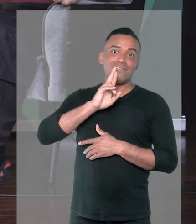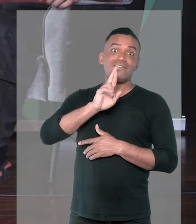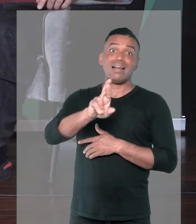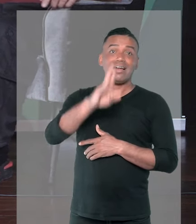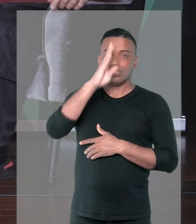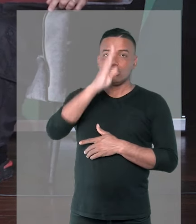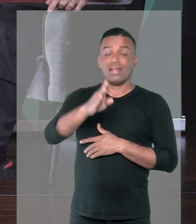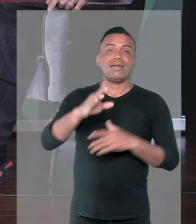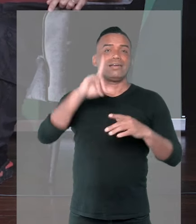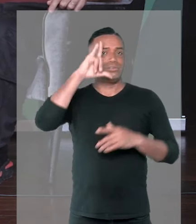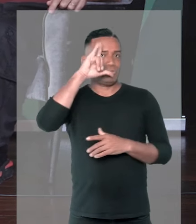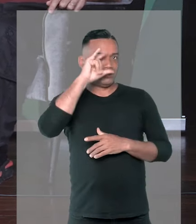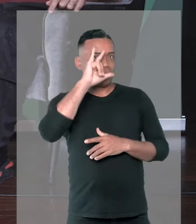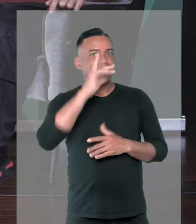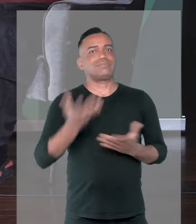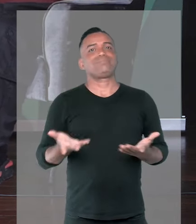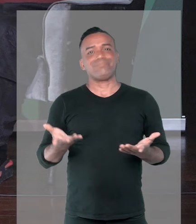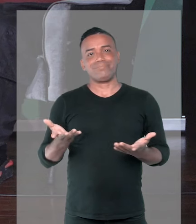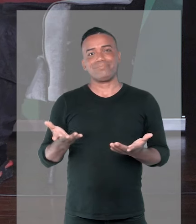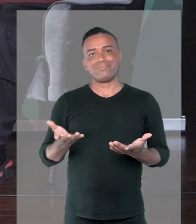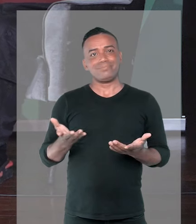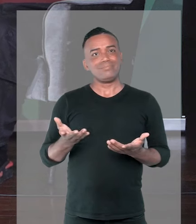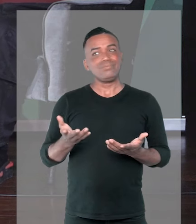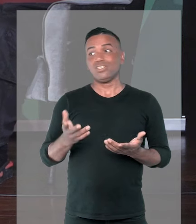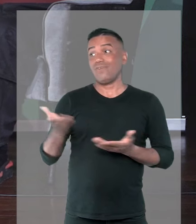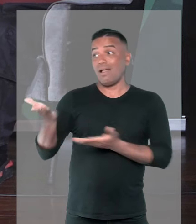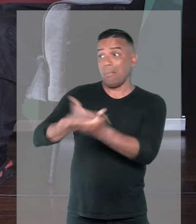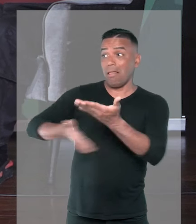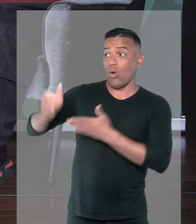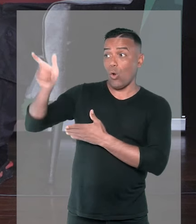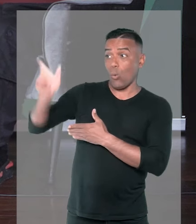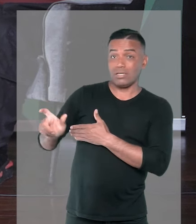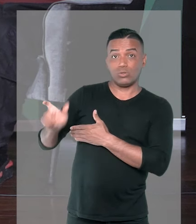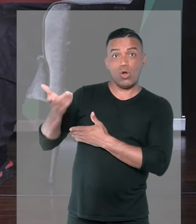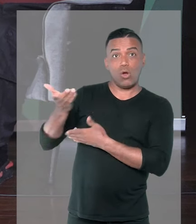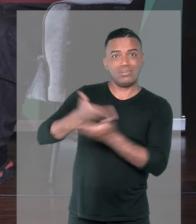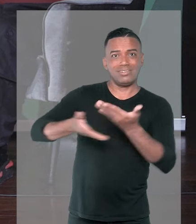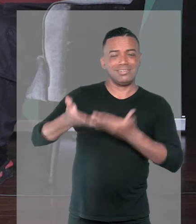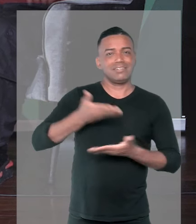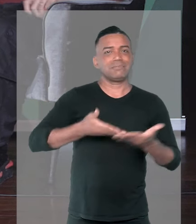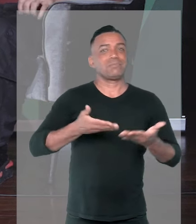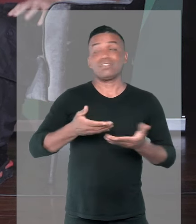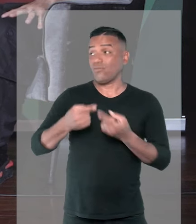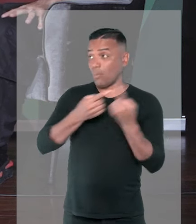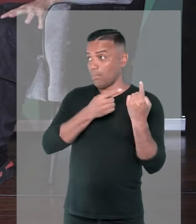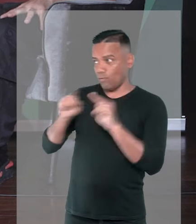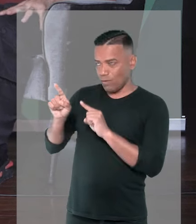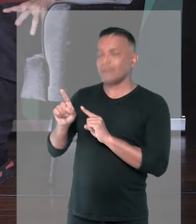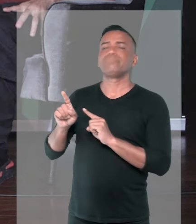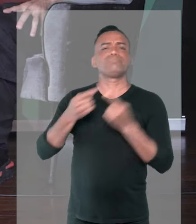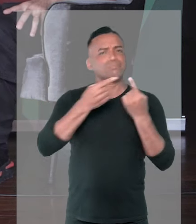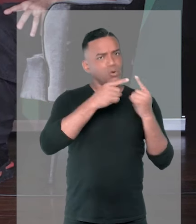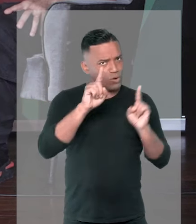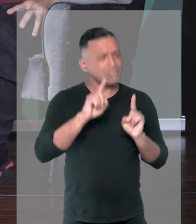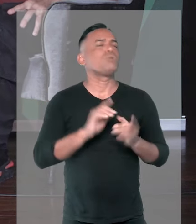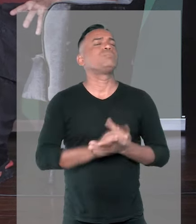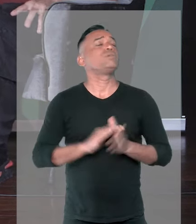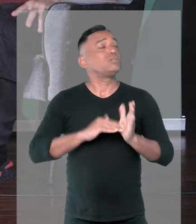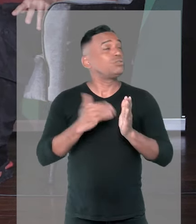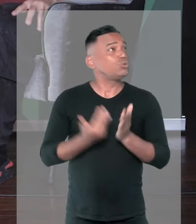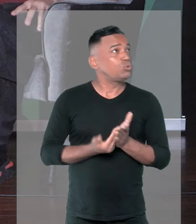dizer direto no Instagram direto ele vai não vai dizer pro outro é um outro múltiplo entende tá V fazer uma provocação tudo que você falou até agora pode ser